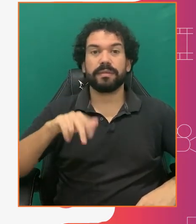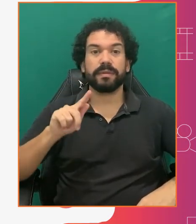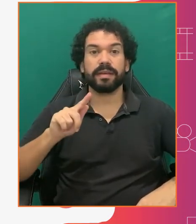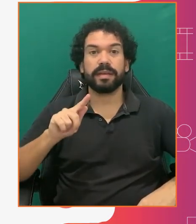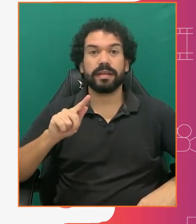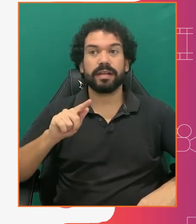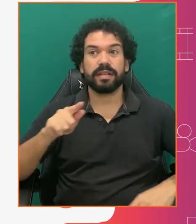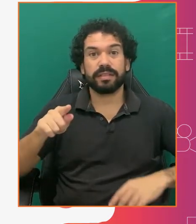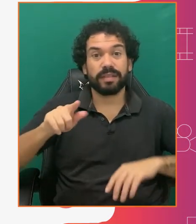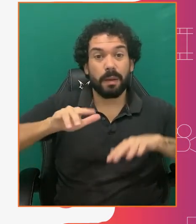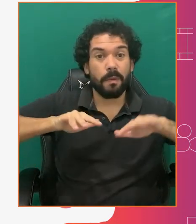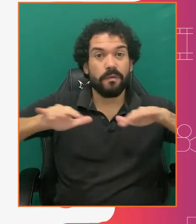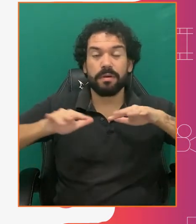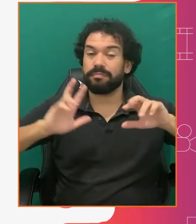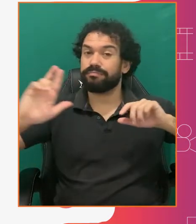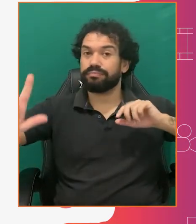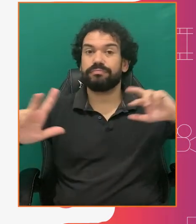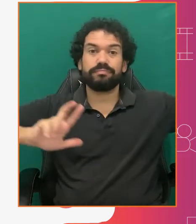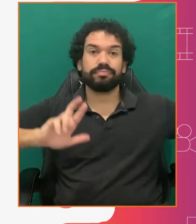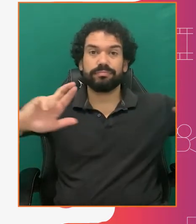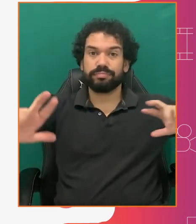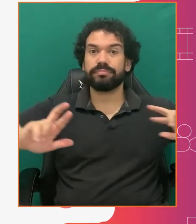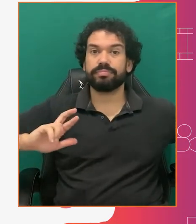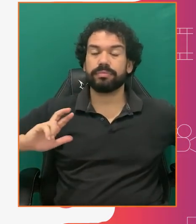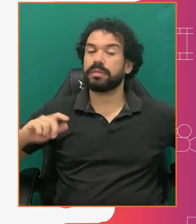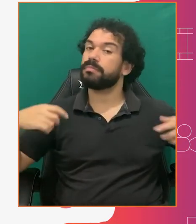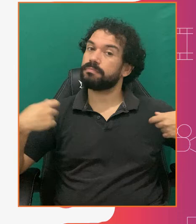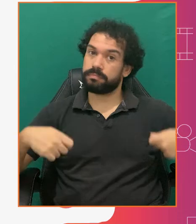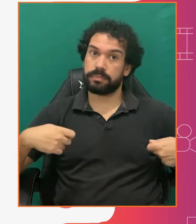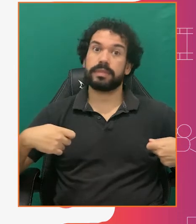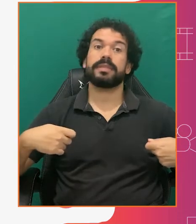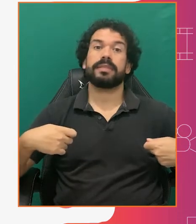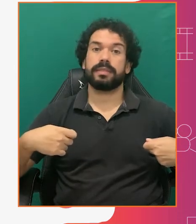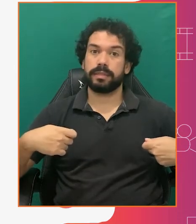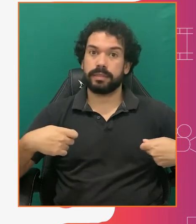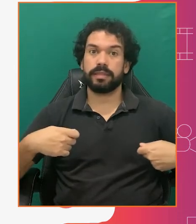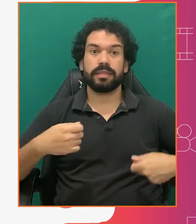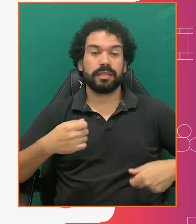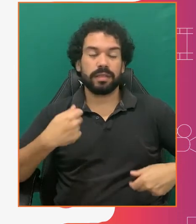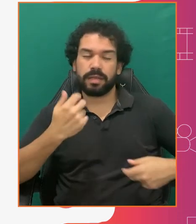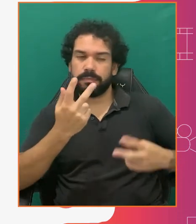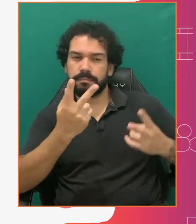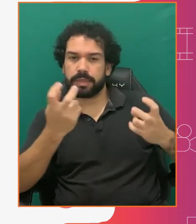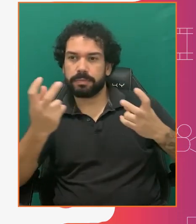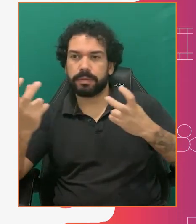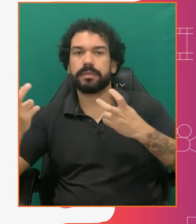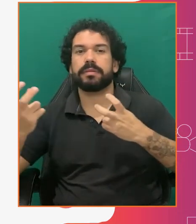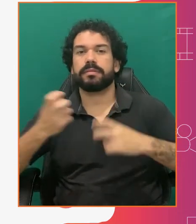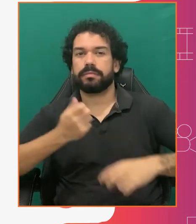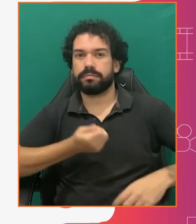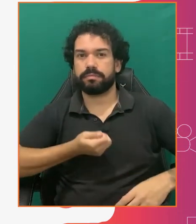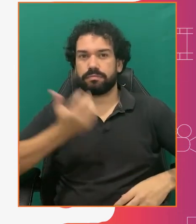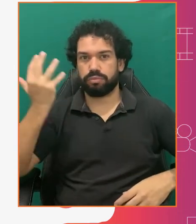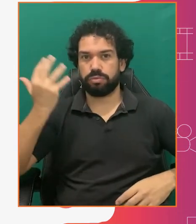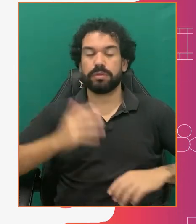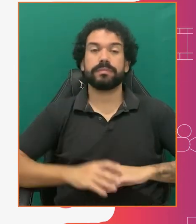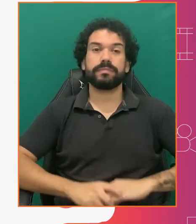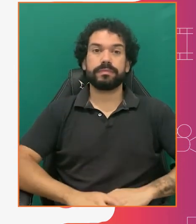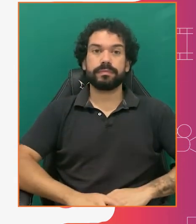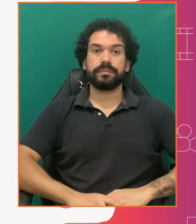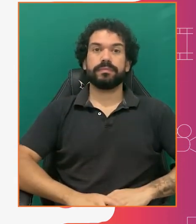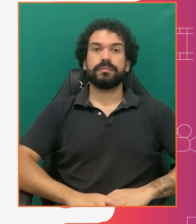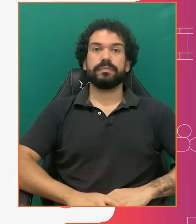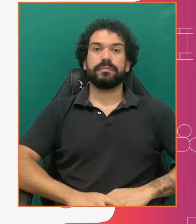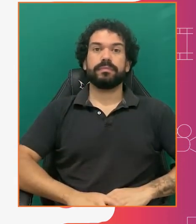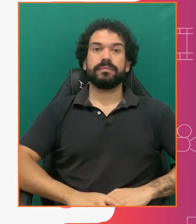ação é diferente e tem que levar muitas coisas em consideração.